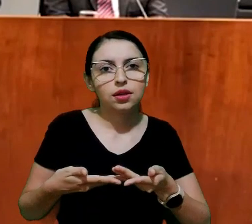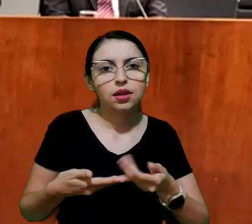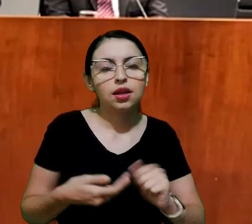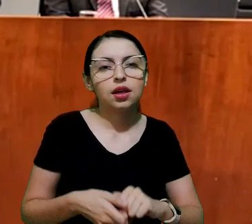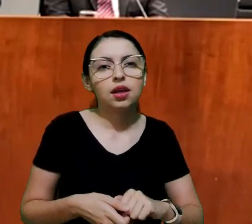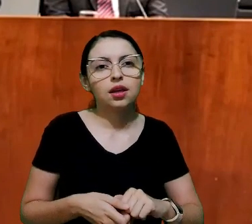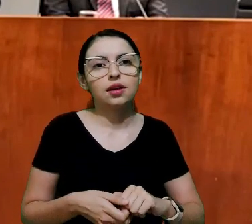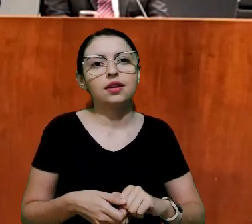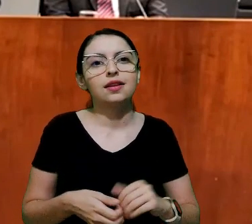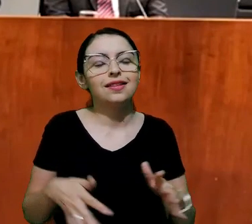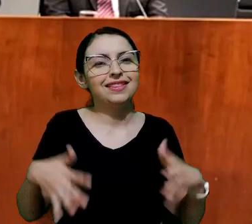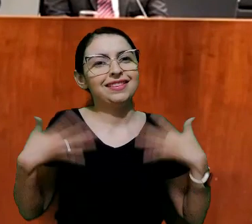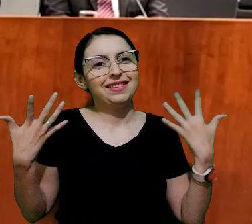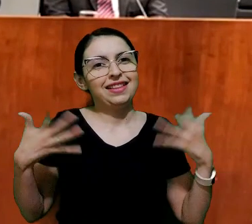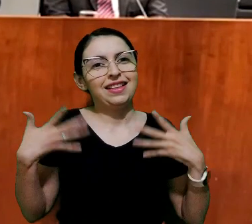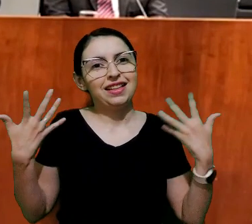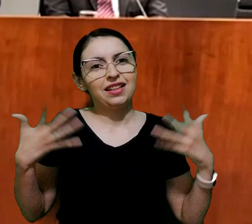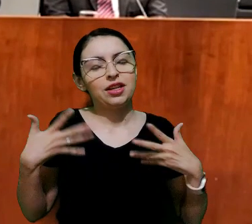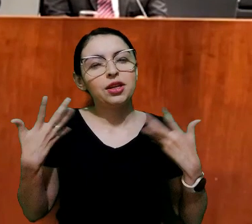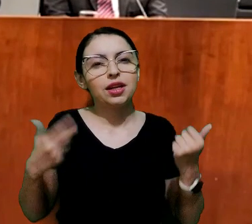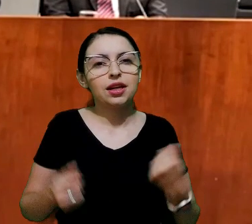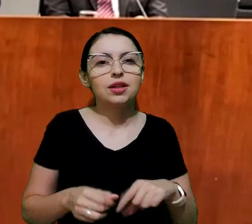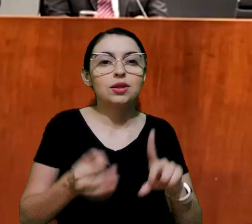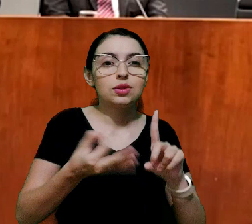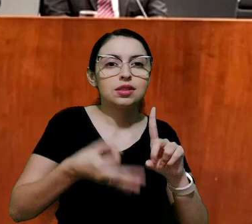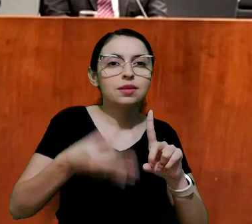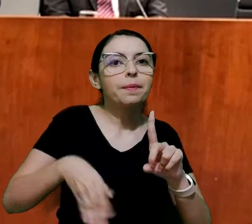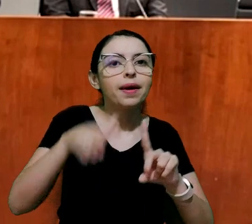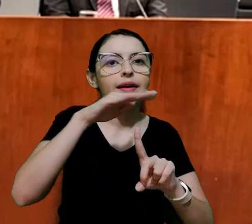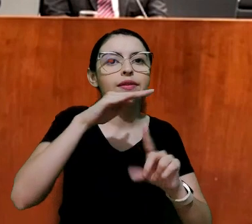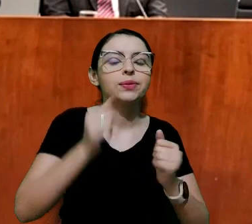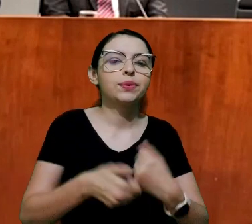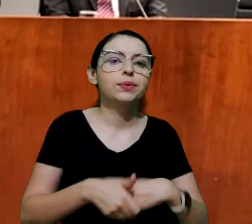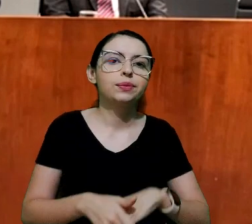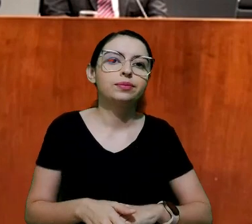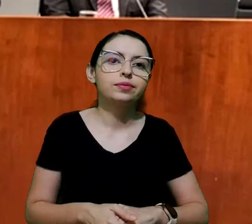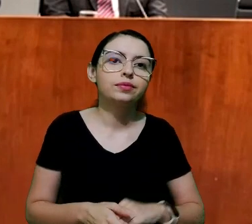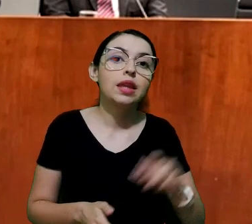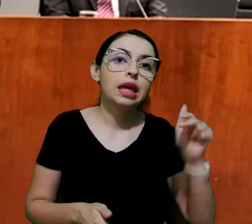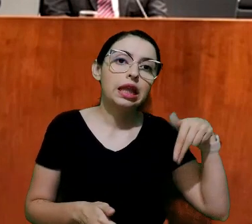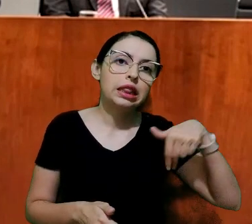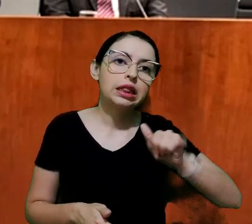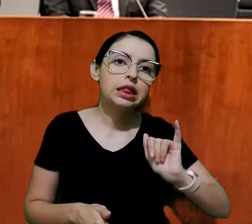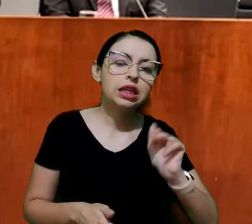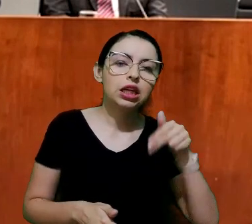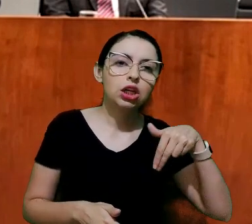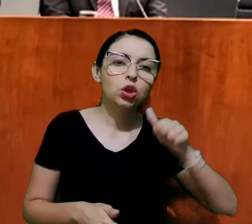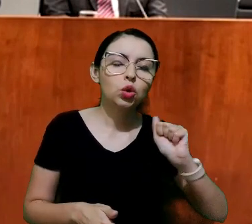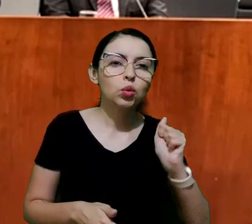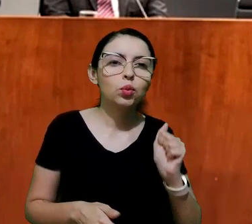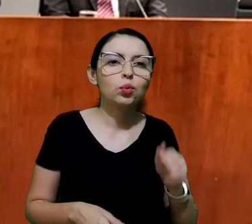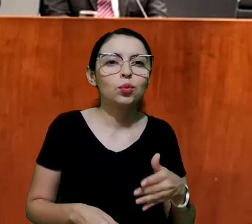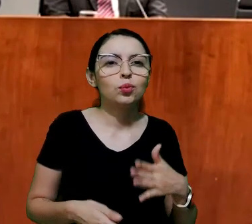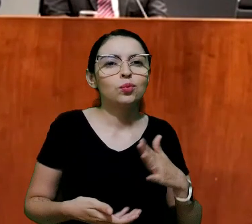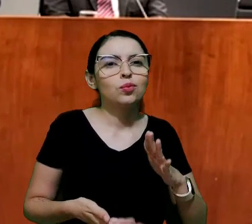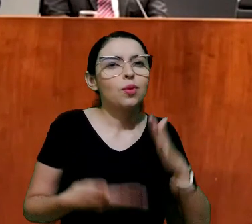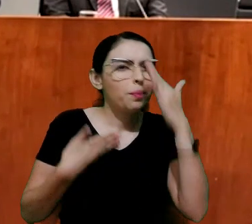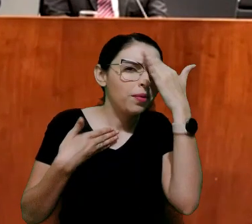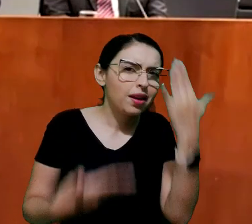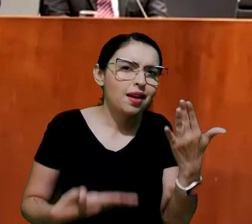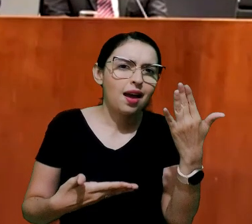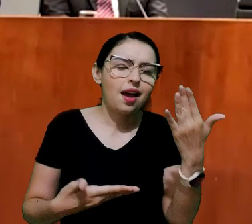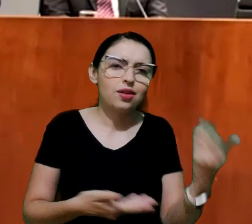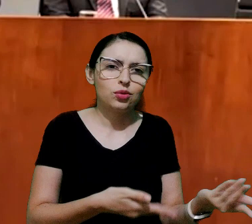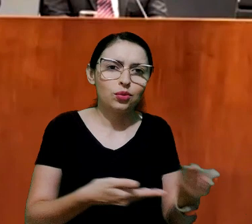grande alegria, desembargador, Nino Todo. Eu gostaria de agradecer também o convite feito